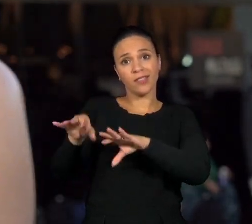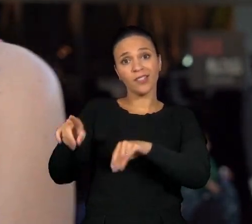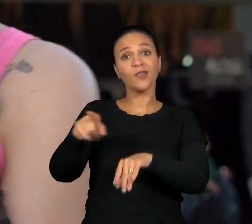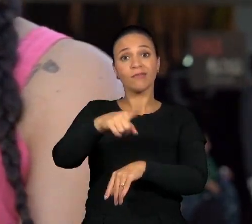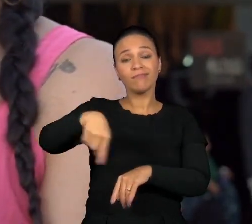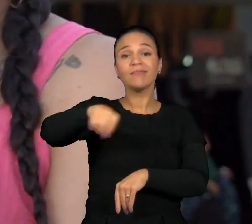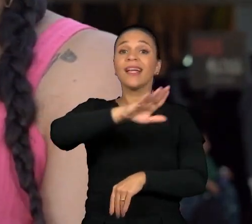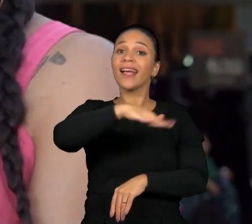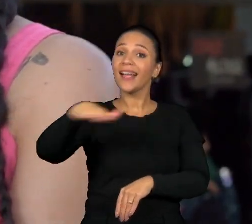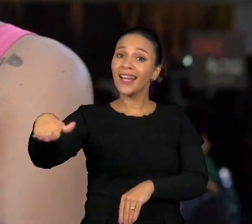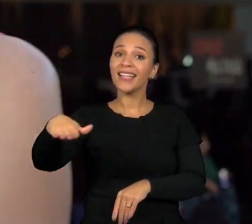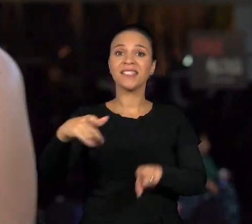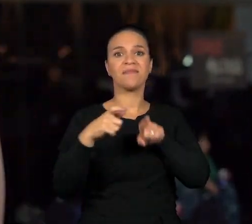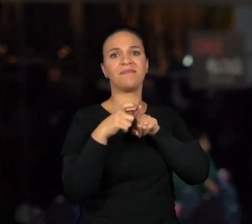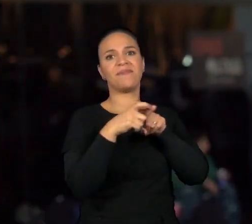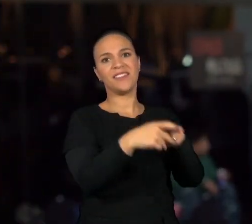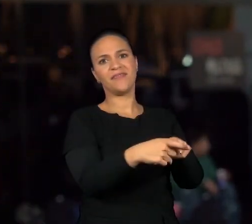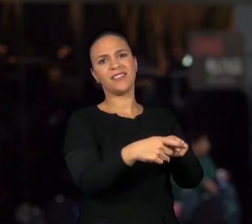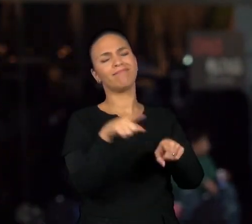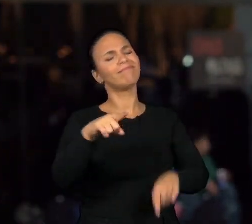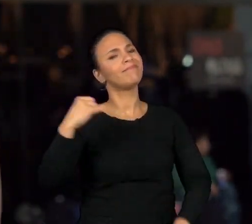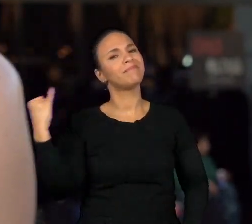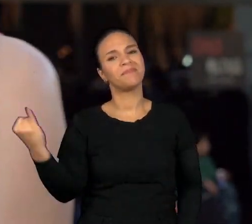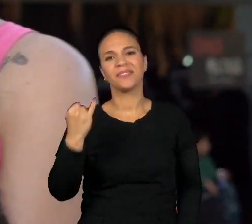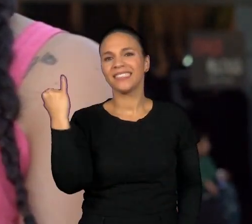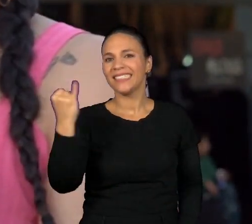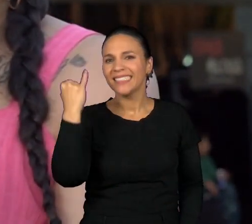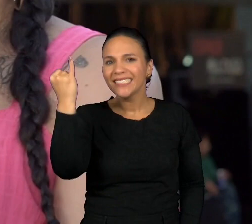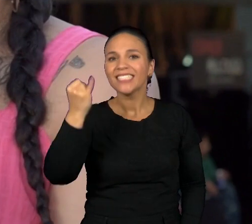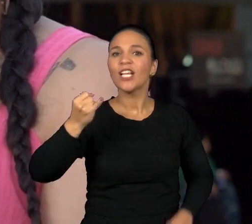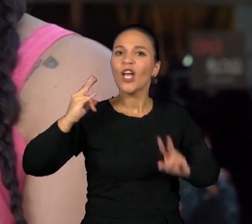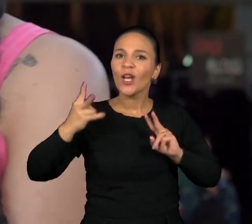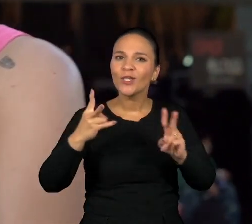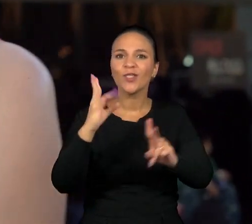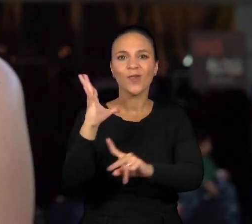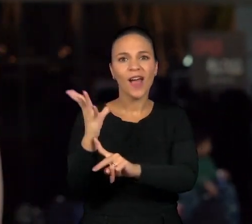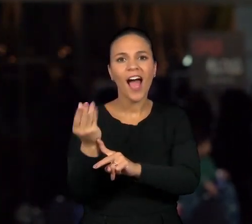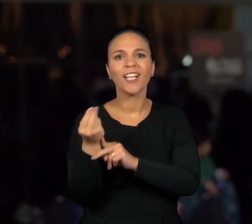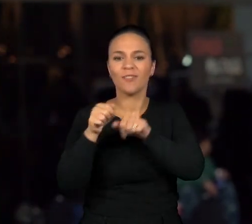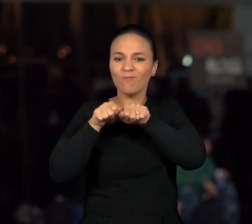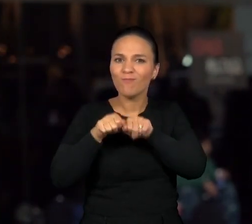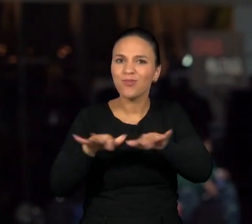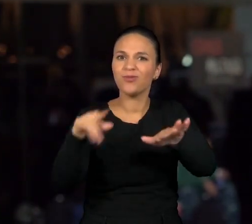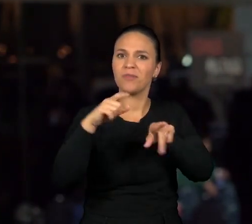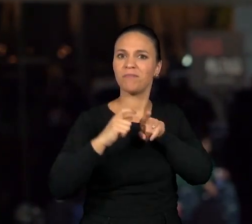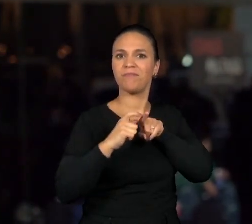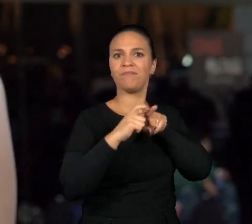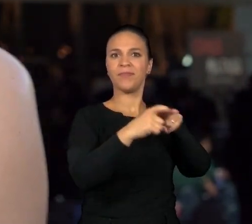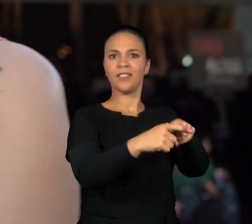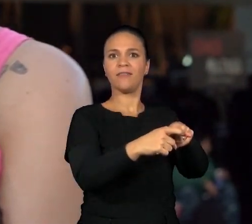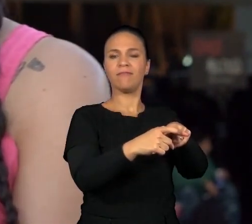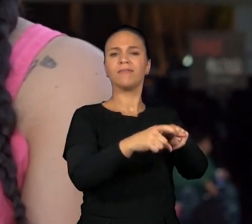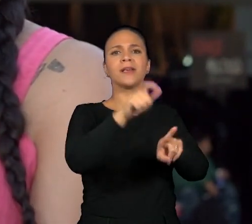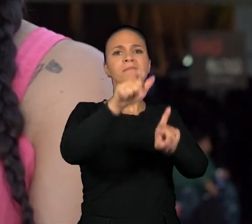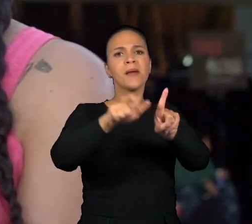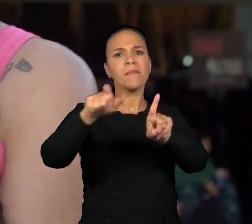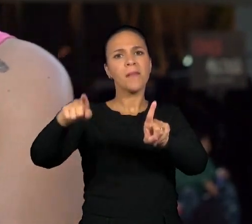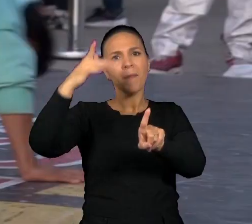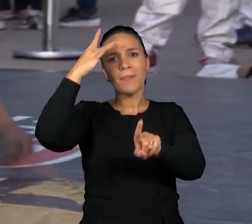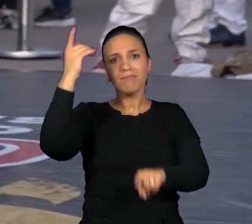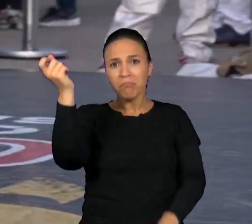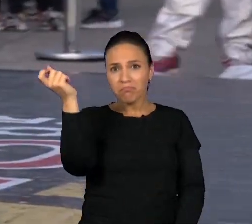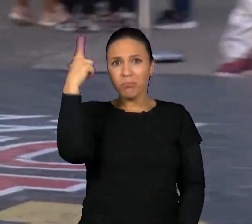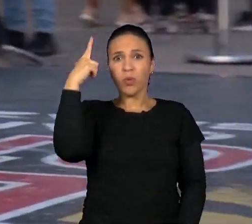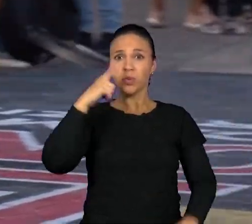crianças da periferia e é de extrema importância a gente manter essa arte na periferia porque é de lá que vem os grandes talentos,